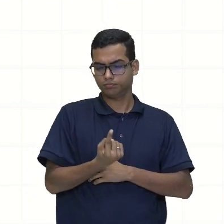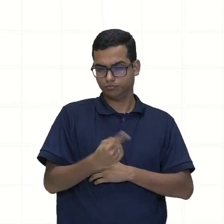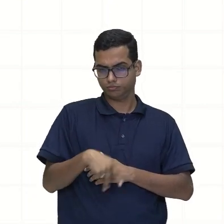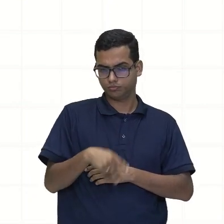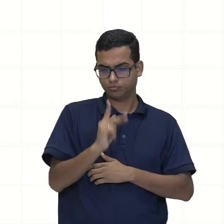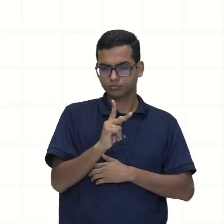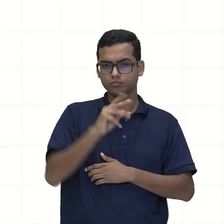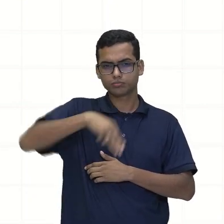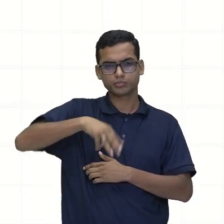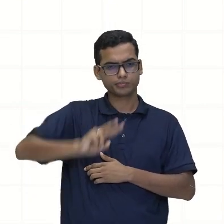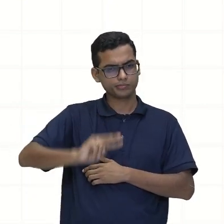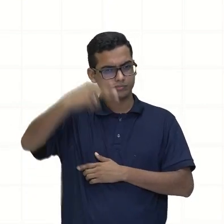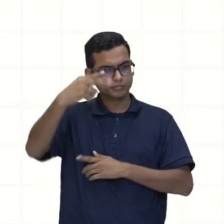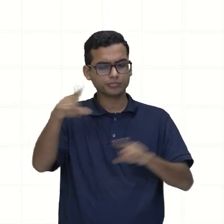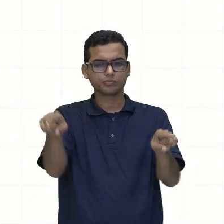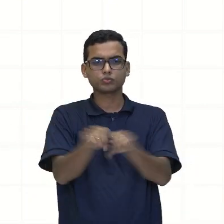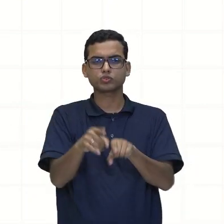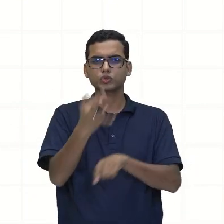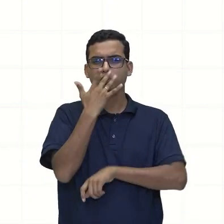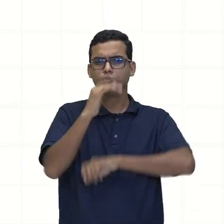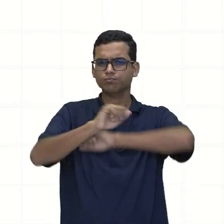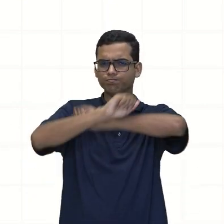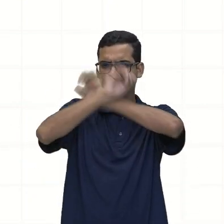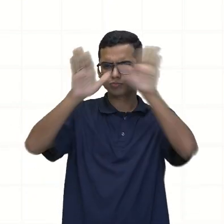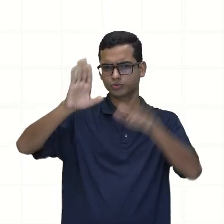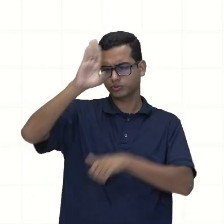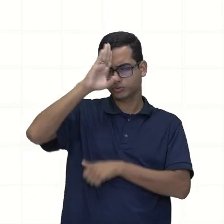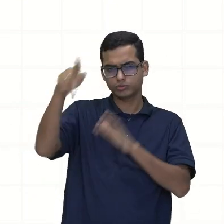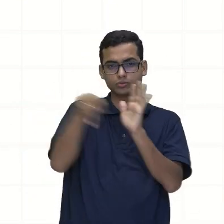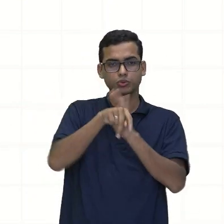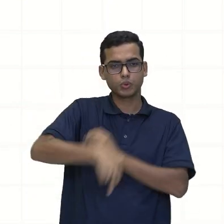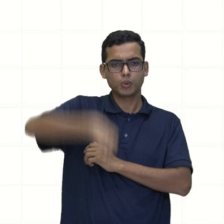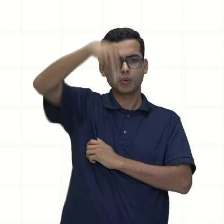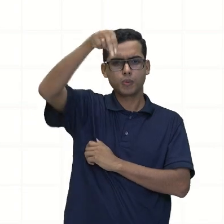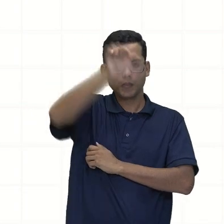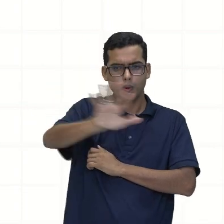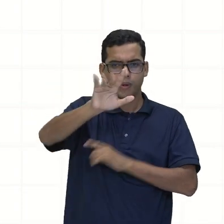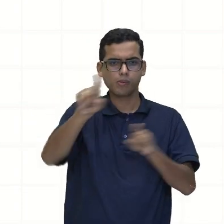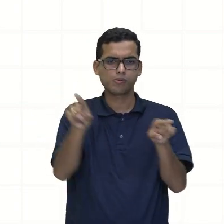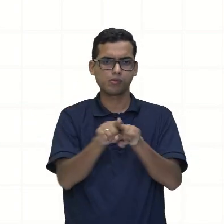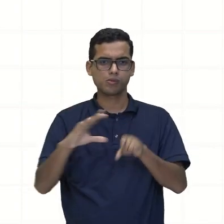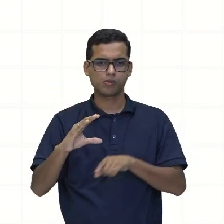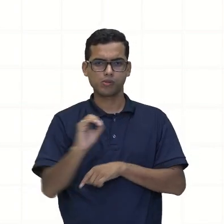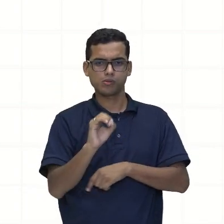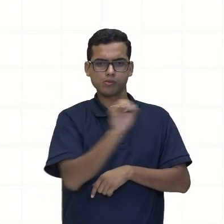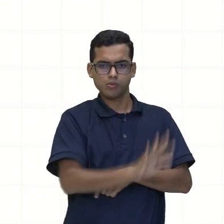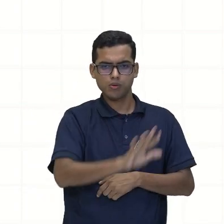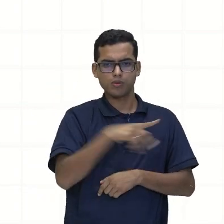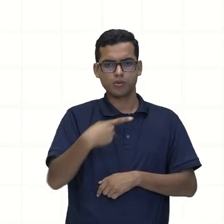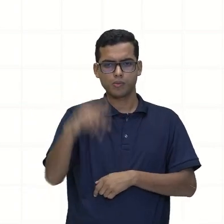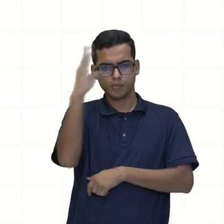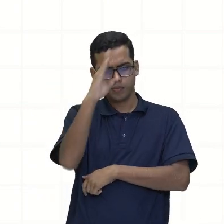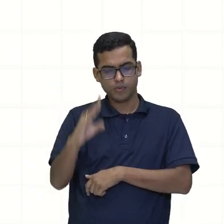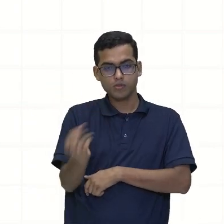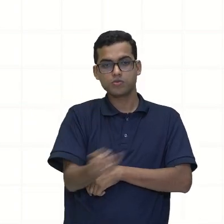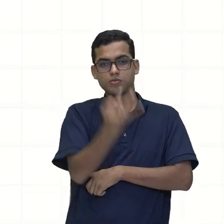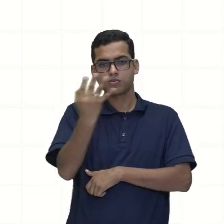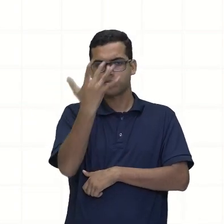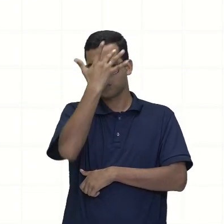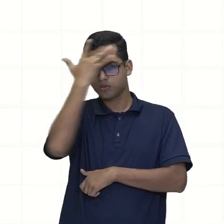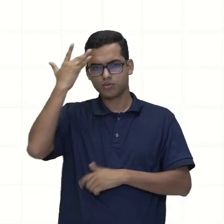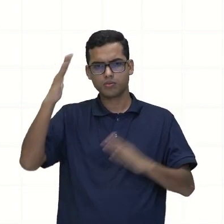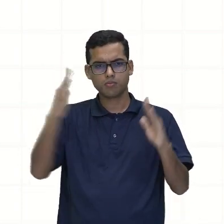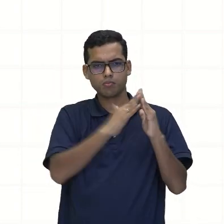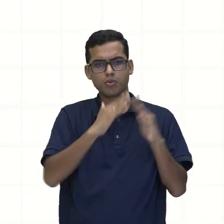eles estão aqui, principalmente na região norte e centro-oeste do Brasil, quer dizer que há poucos habitantes por